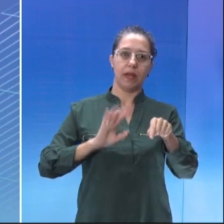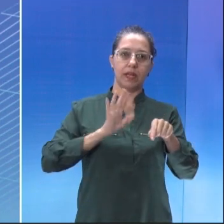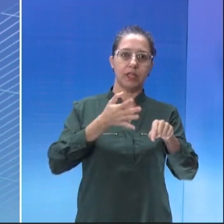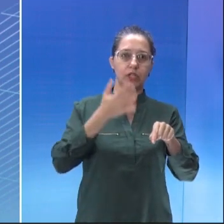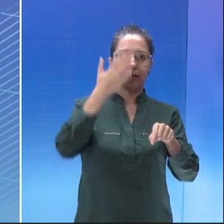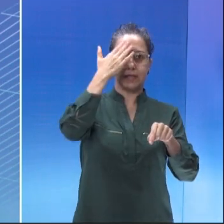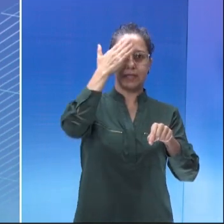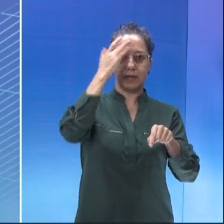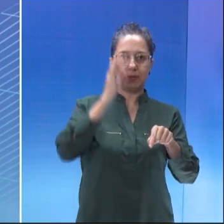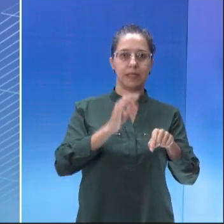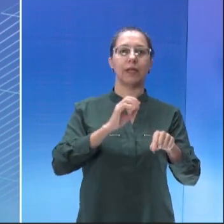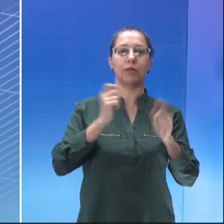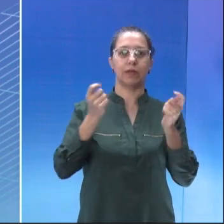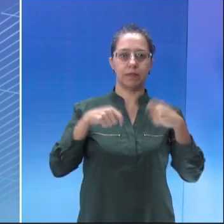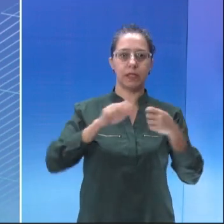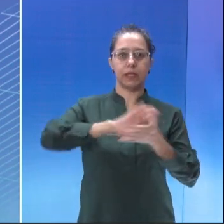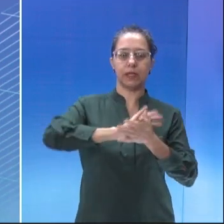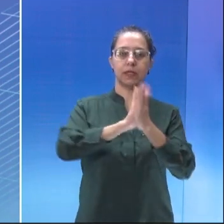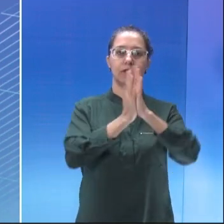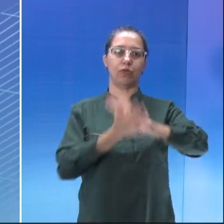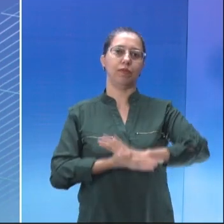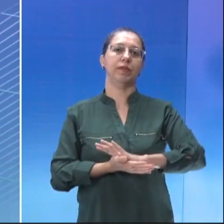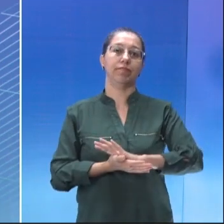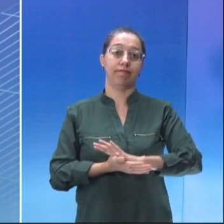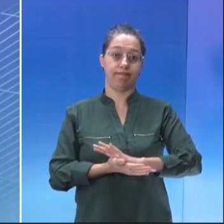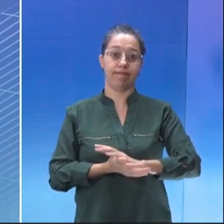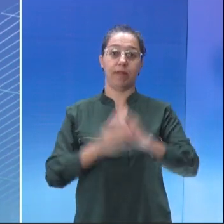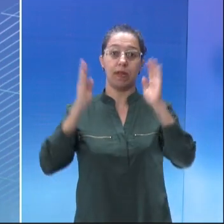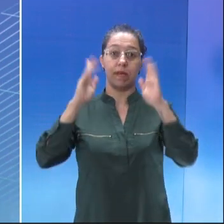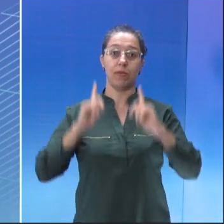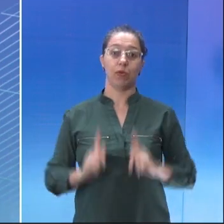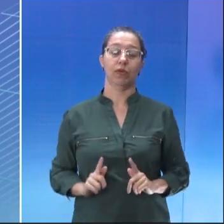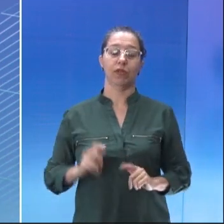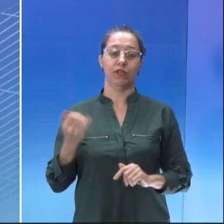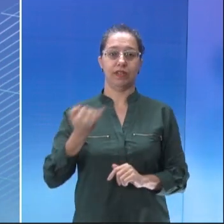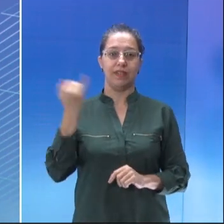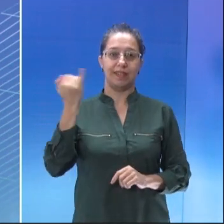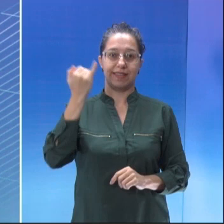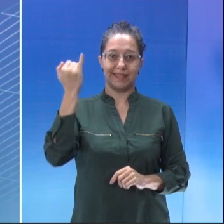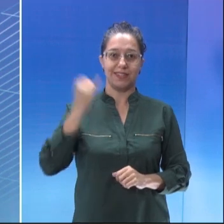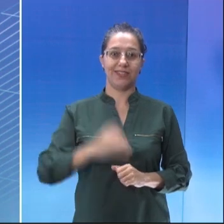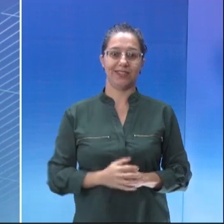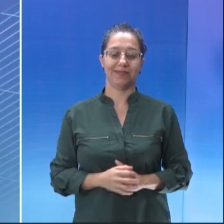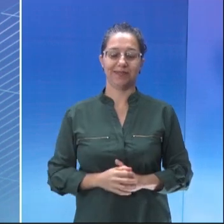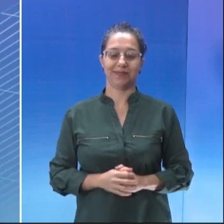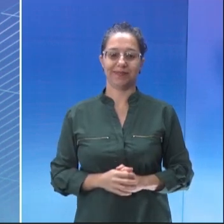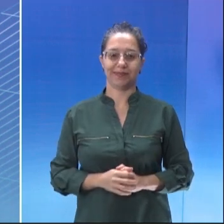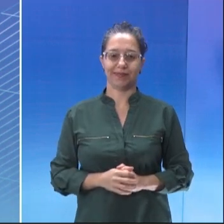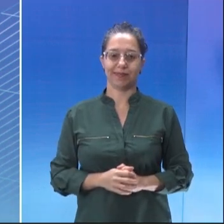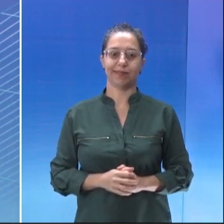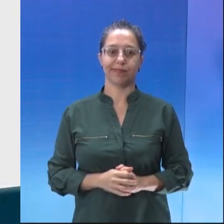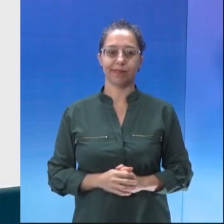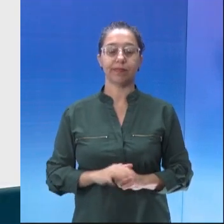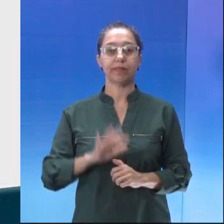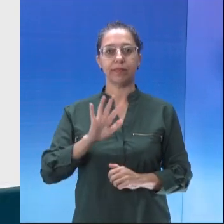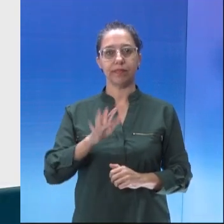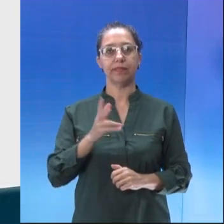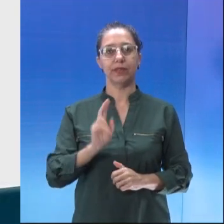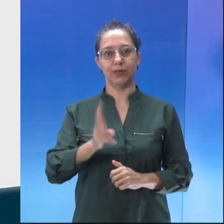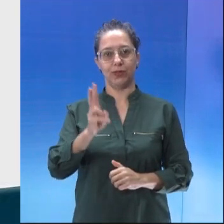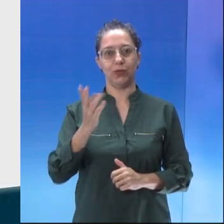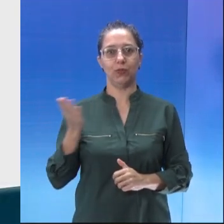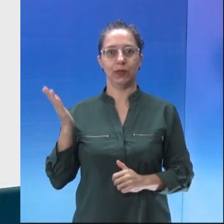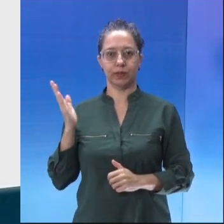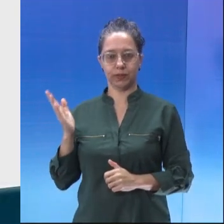para morrer. Viu como a biologia ela é muito interessante? Então, seguindo a nossa questão, aí